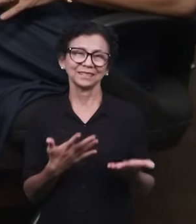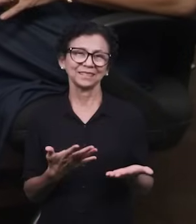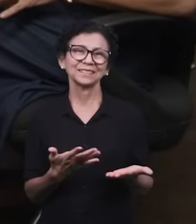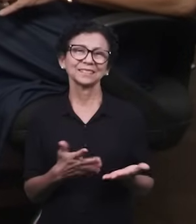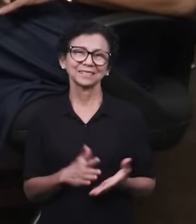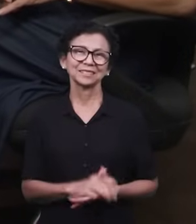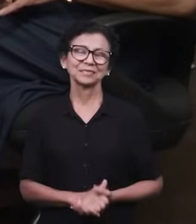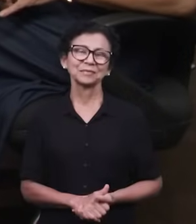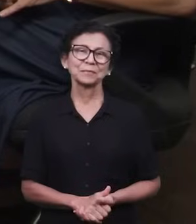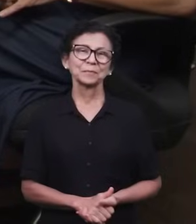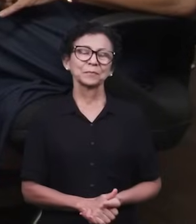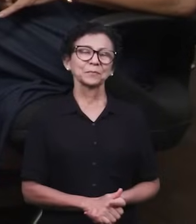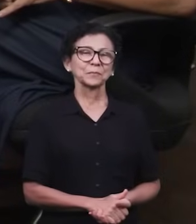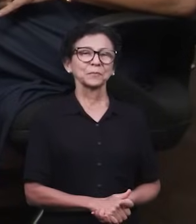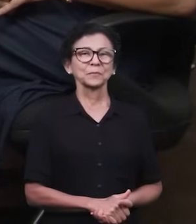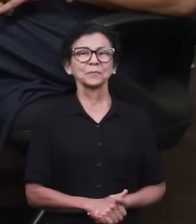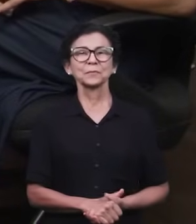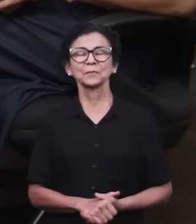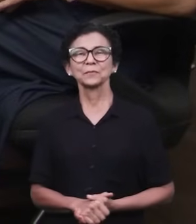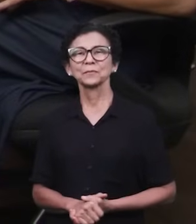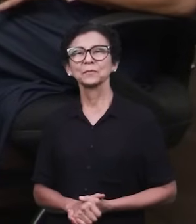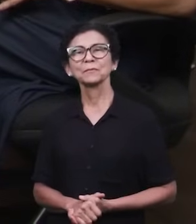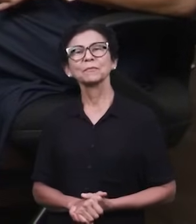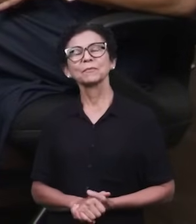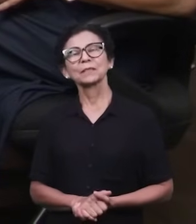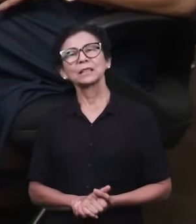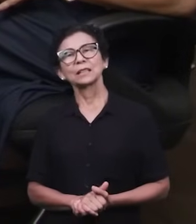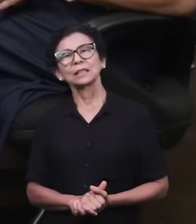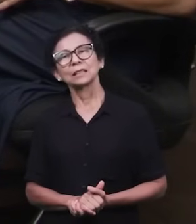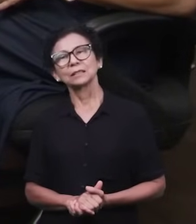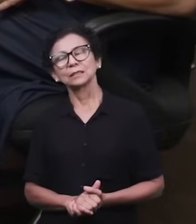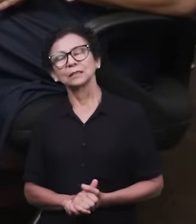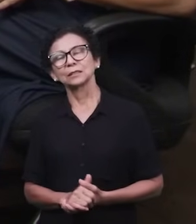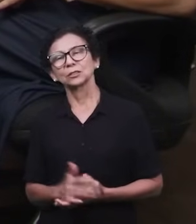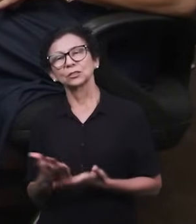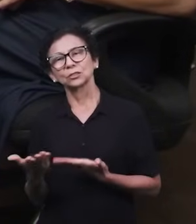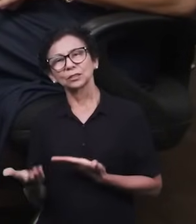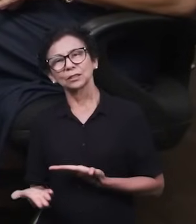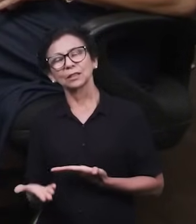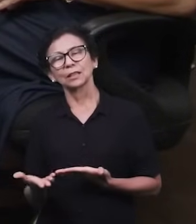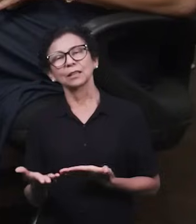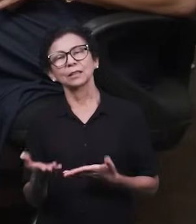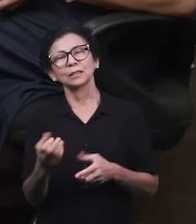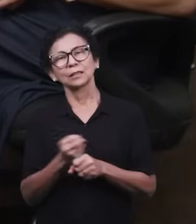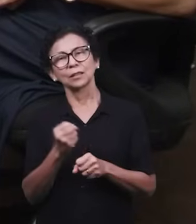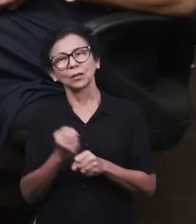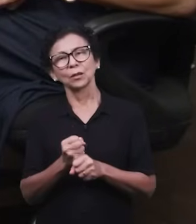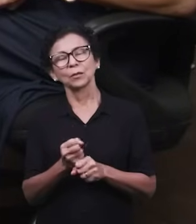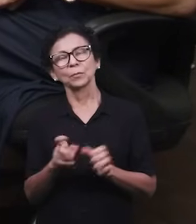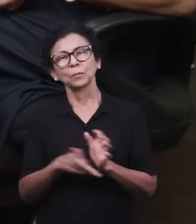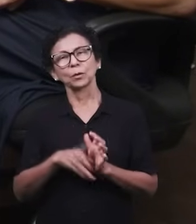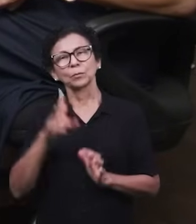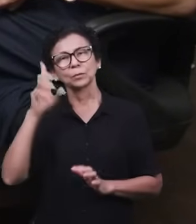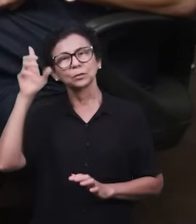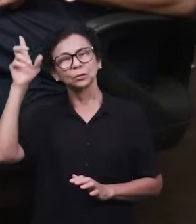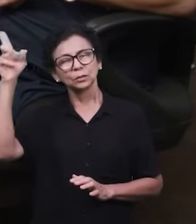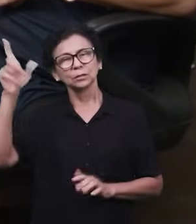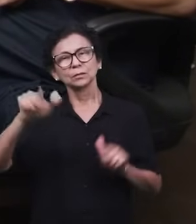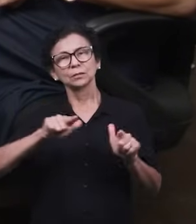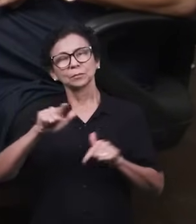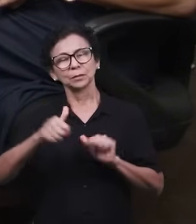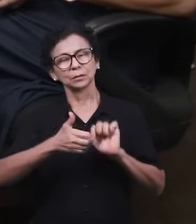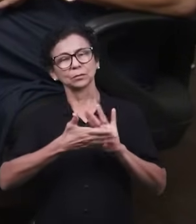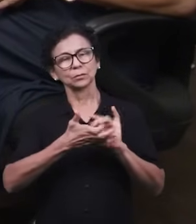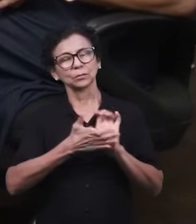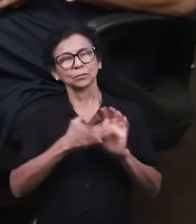né? Sabendo que a gente pode estar contribuindo uma obra de Deus nessa transmissão de um ensino da adoração ao Senhor pelo